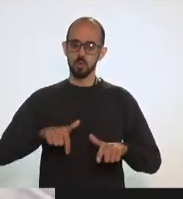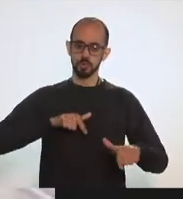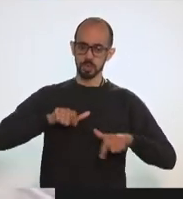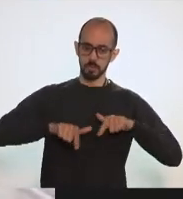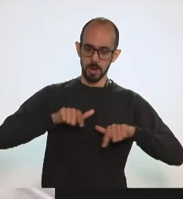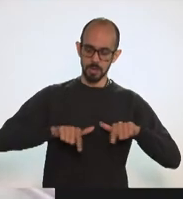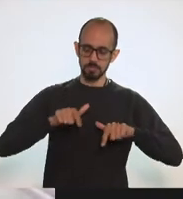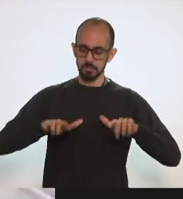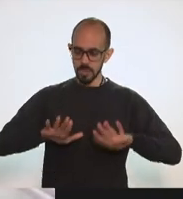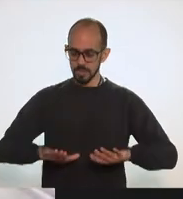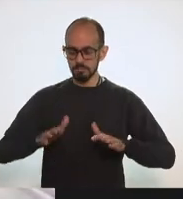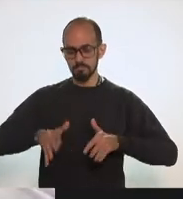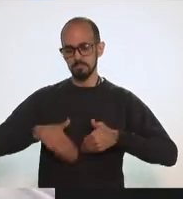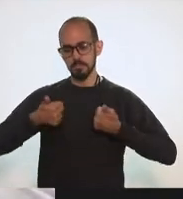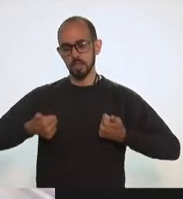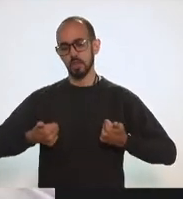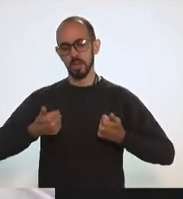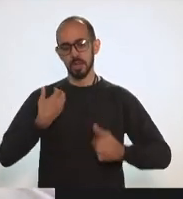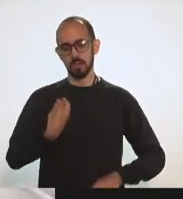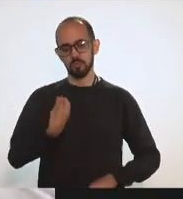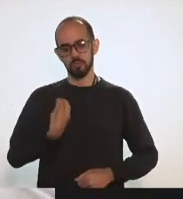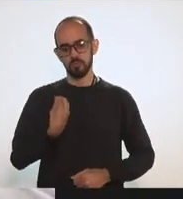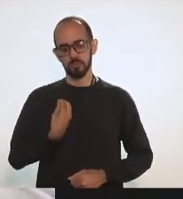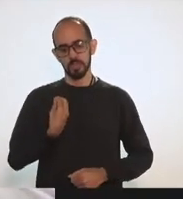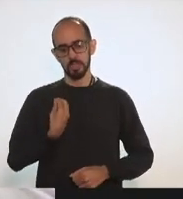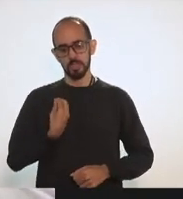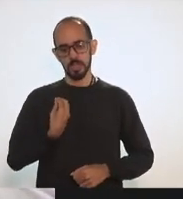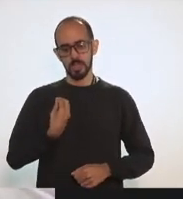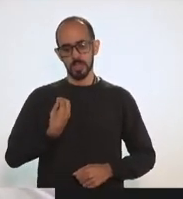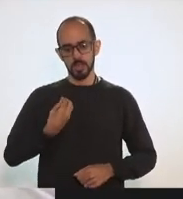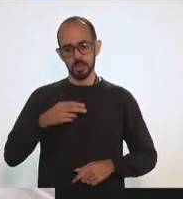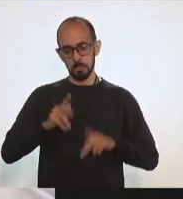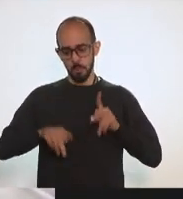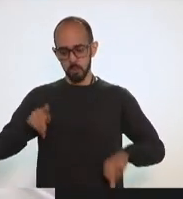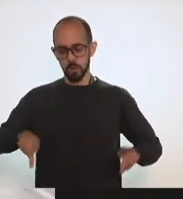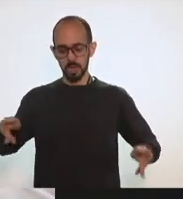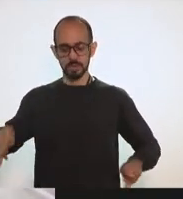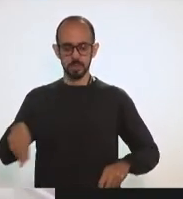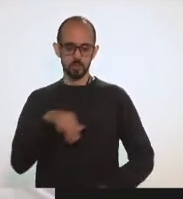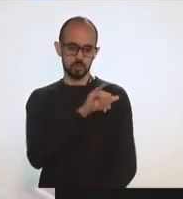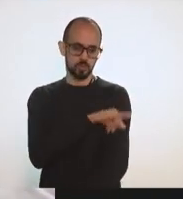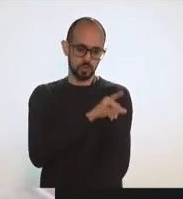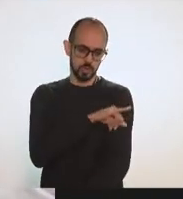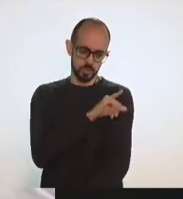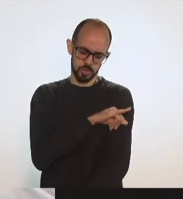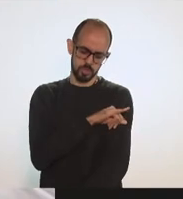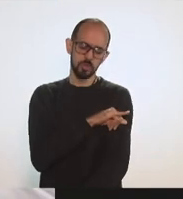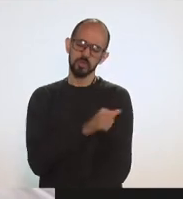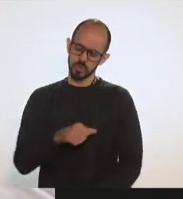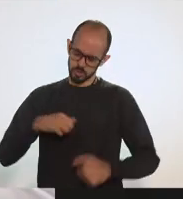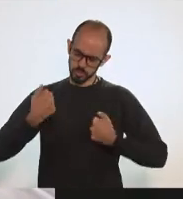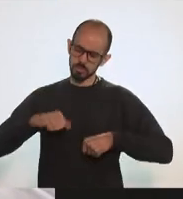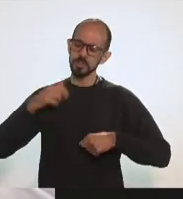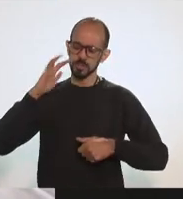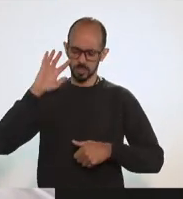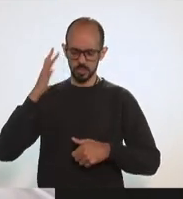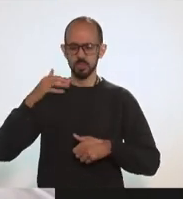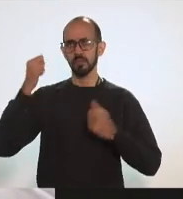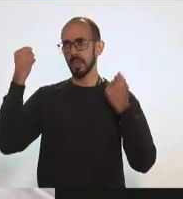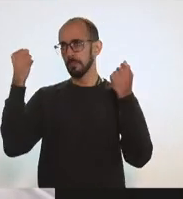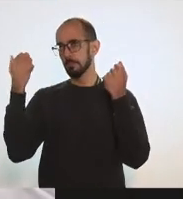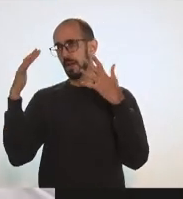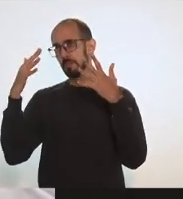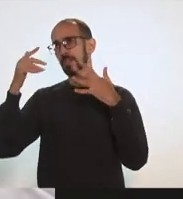vida do cidadão fluminense e para que a gente possa elucidar e botar o dedo na ferida de algo que é muito sério e muito grave no nosso estado. Parabéns mais uma